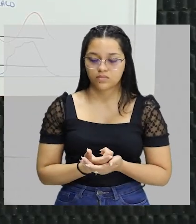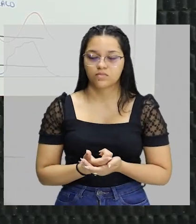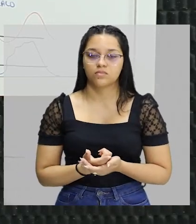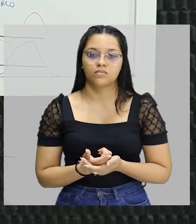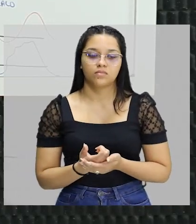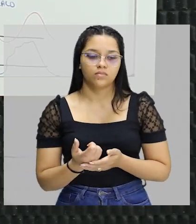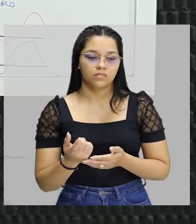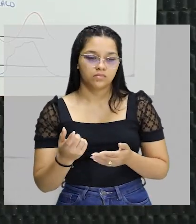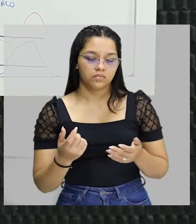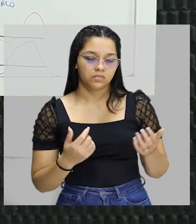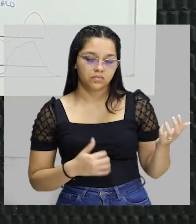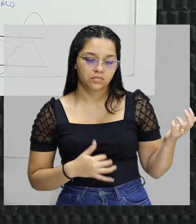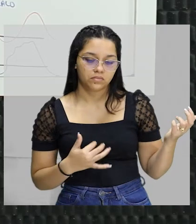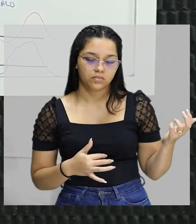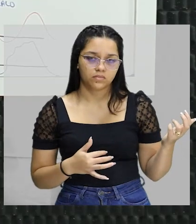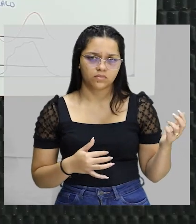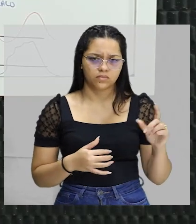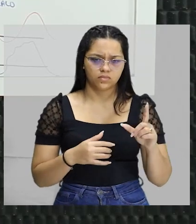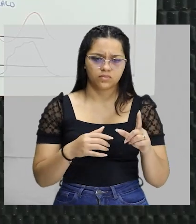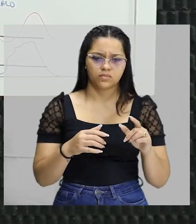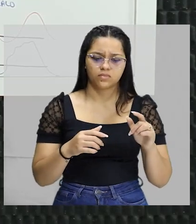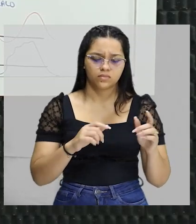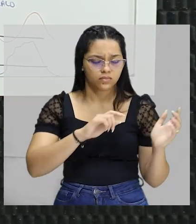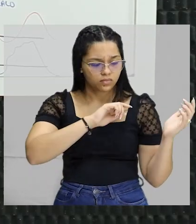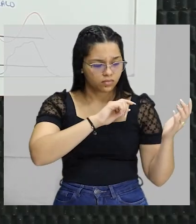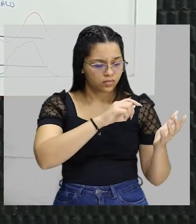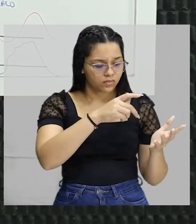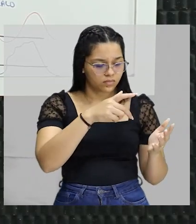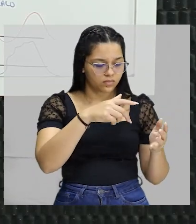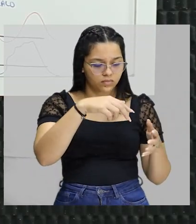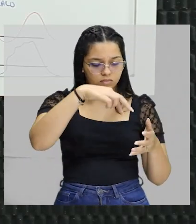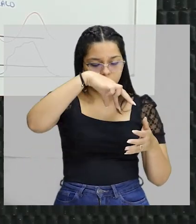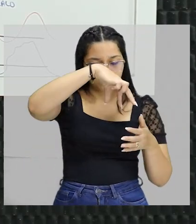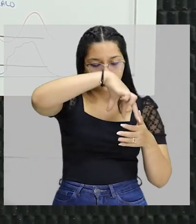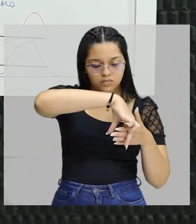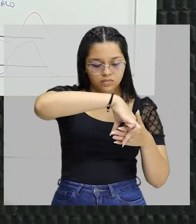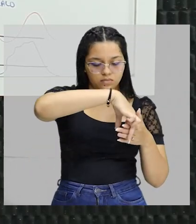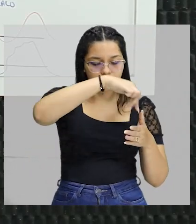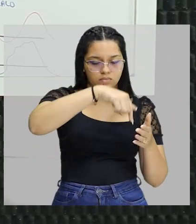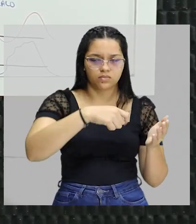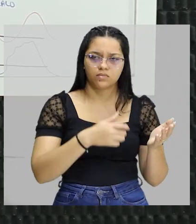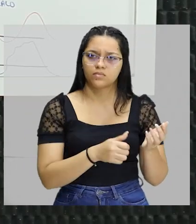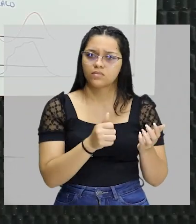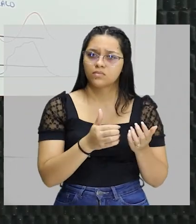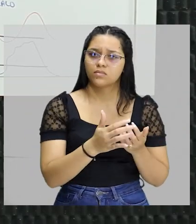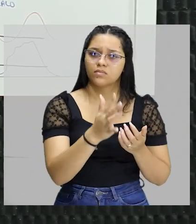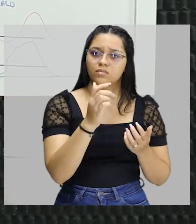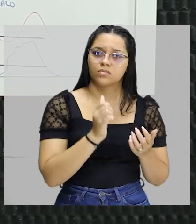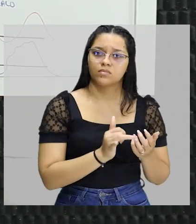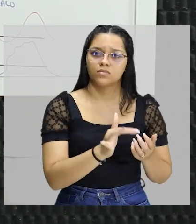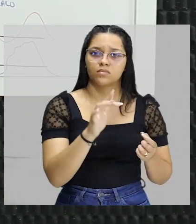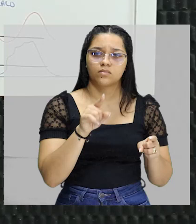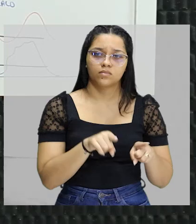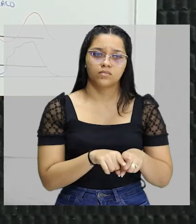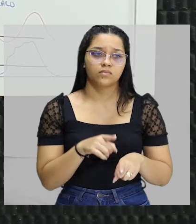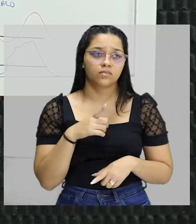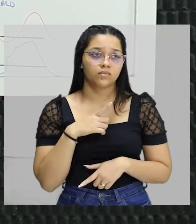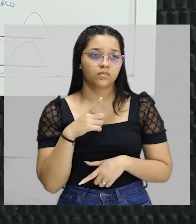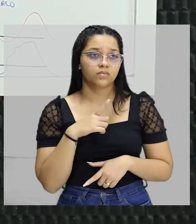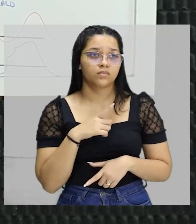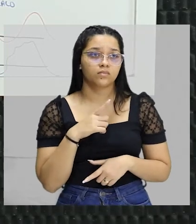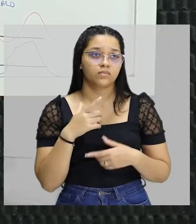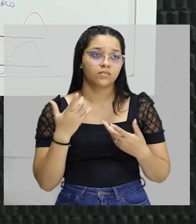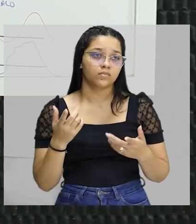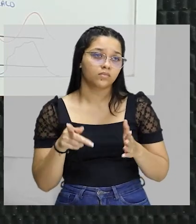próprio violão já vem, né, o afinador, você vai colocar lá no seu violão, começa a emitir a nota musical em